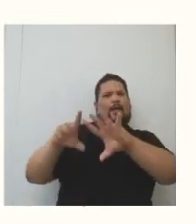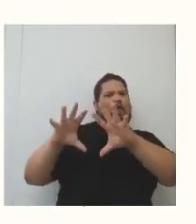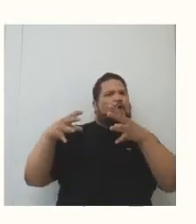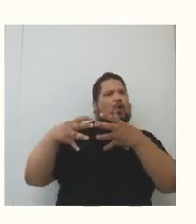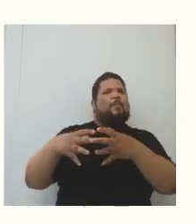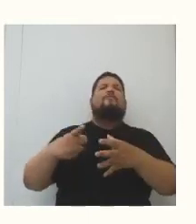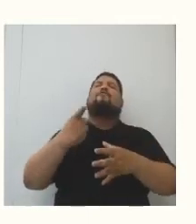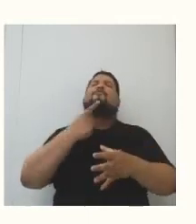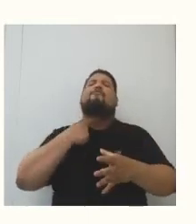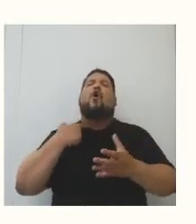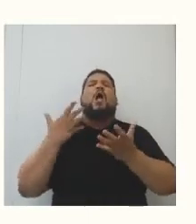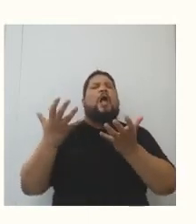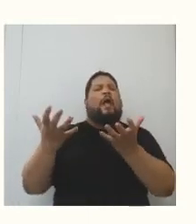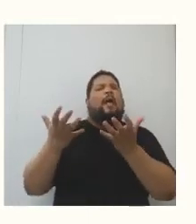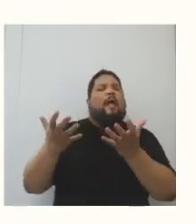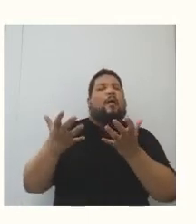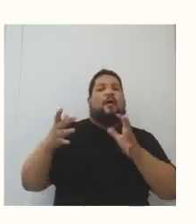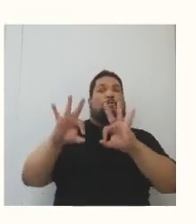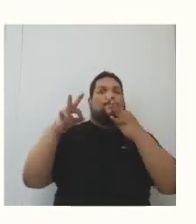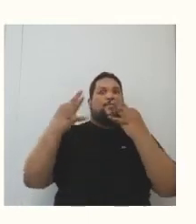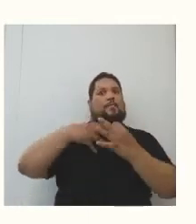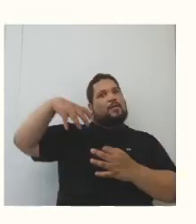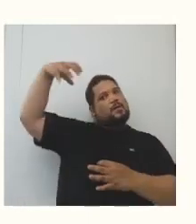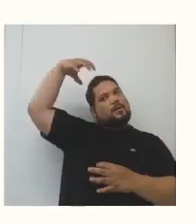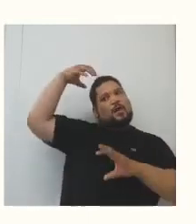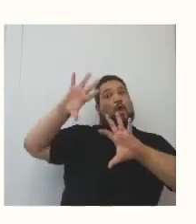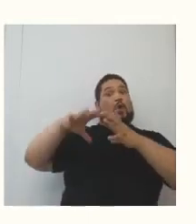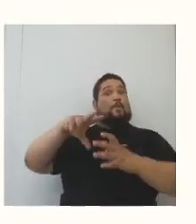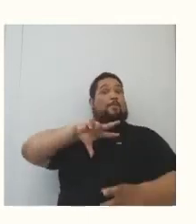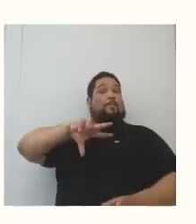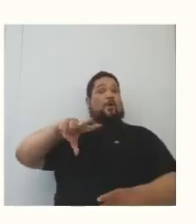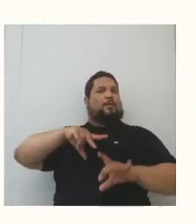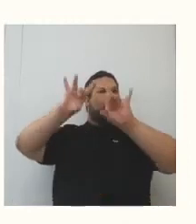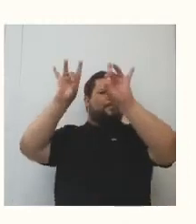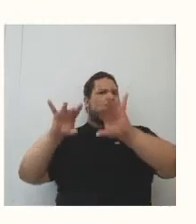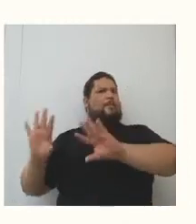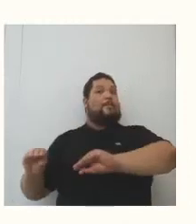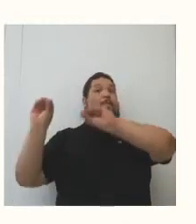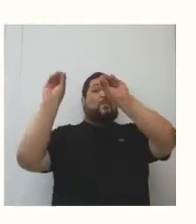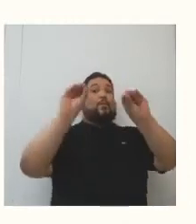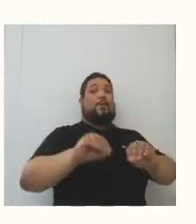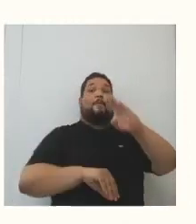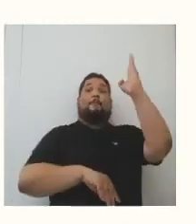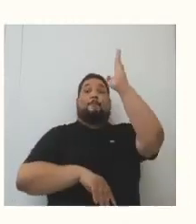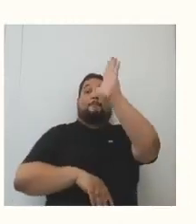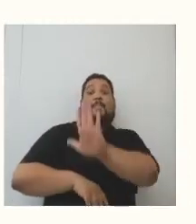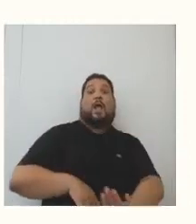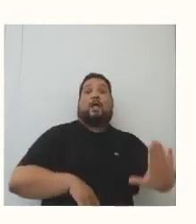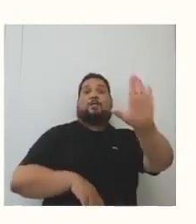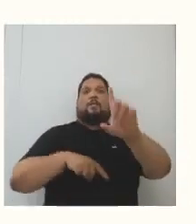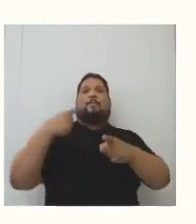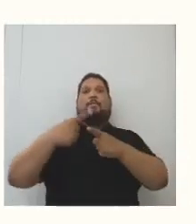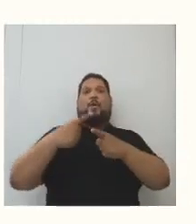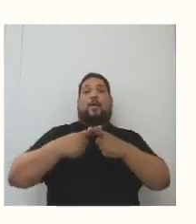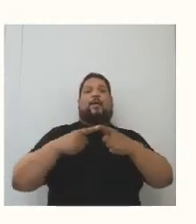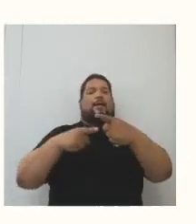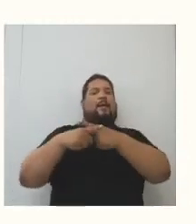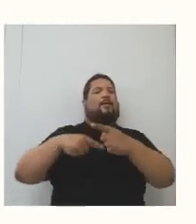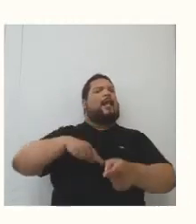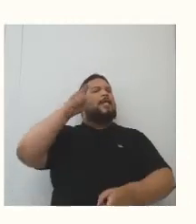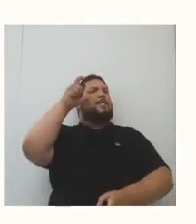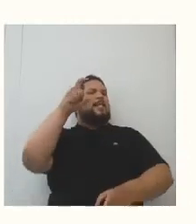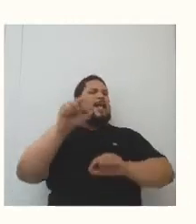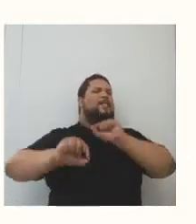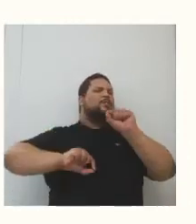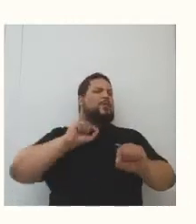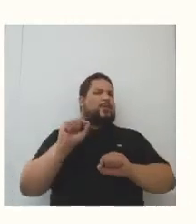na verdade, que a família real, a corte portuguesa, viesse para o Brasil? Vamos lá, os interesses da Inglaterra estão